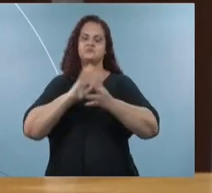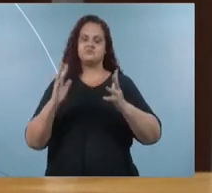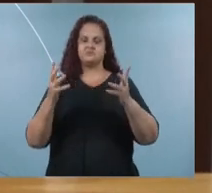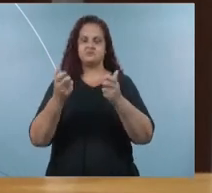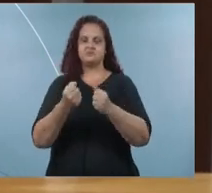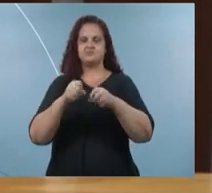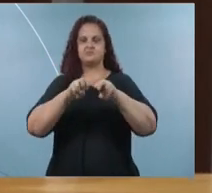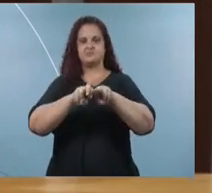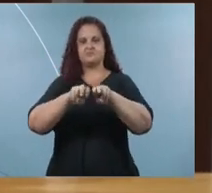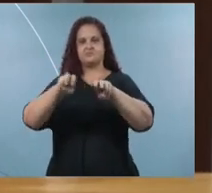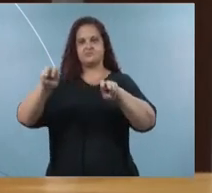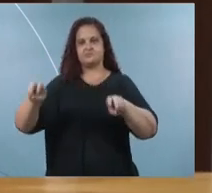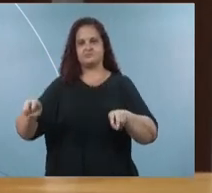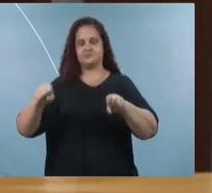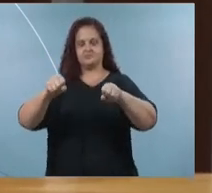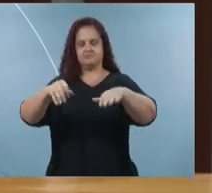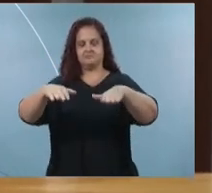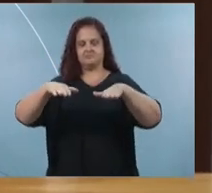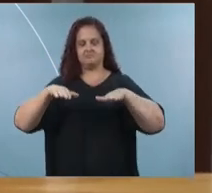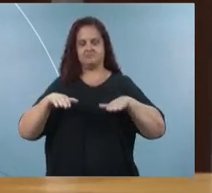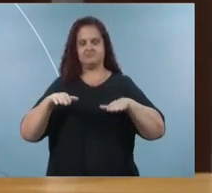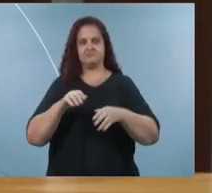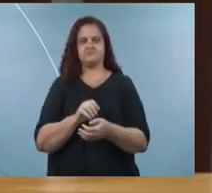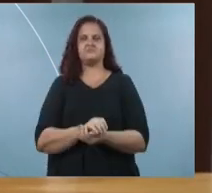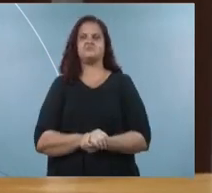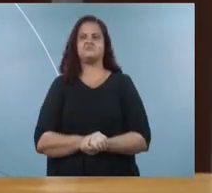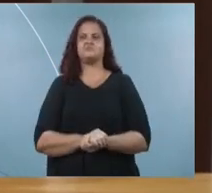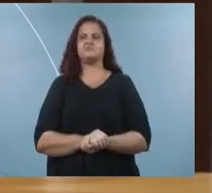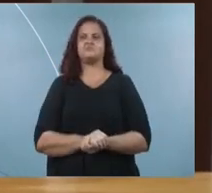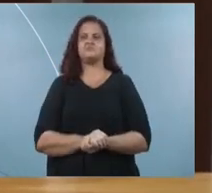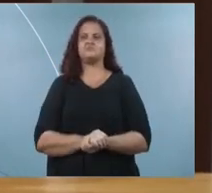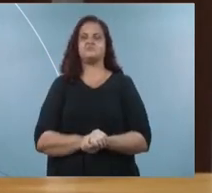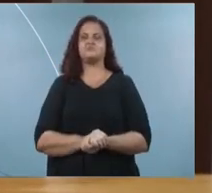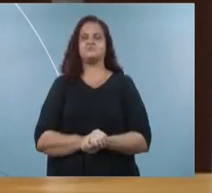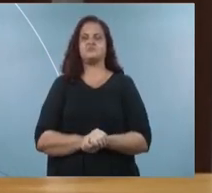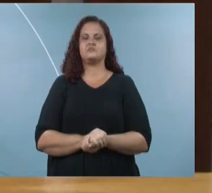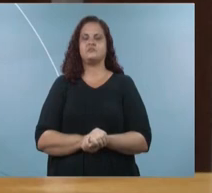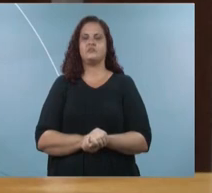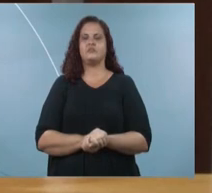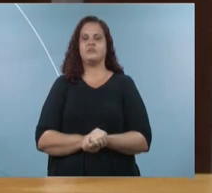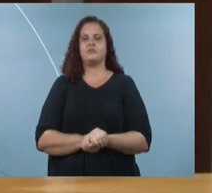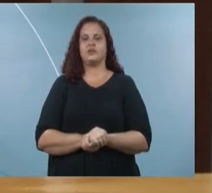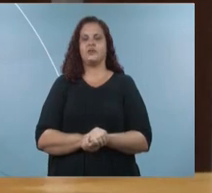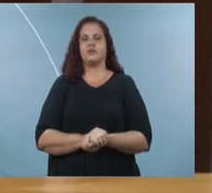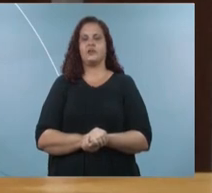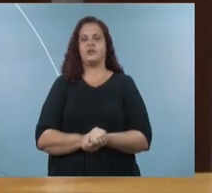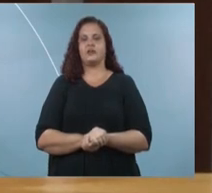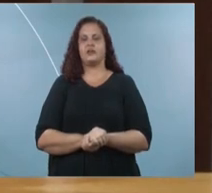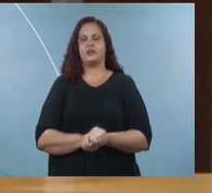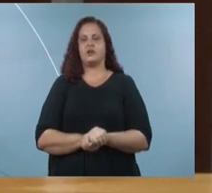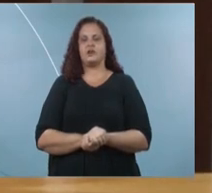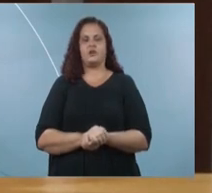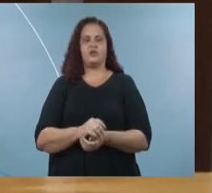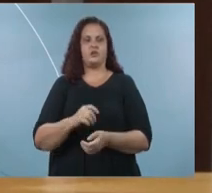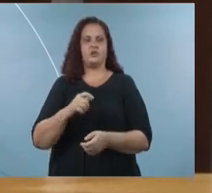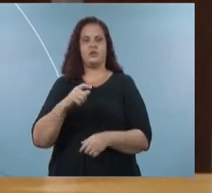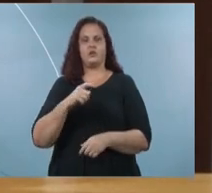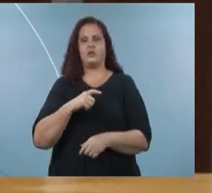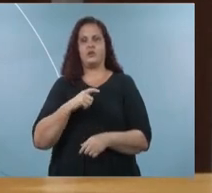compõem a mesa e esse plenário, bem como aqueles que estão aqui na assistência, tenho a honra de passar a